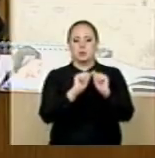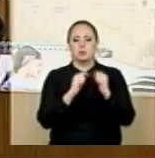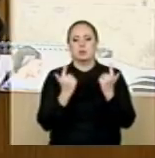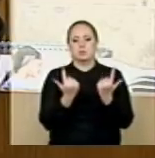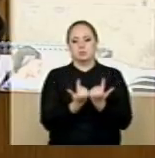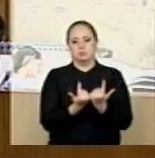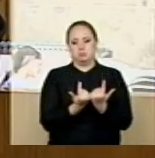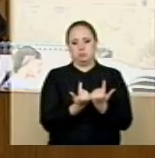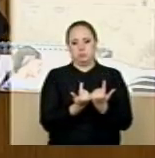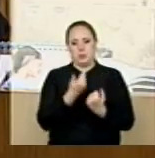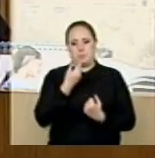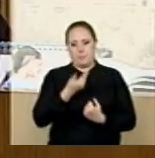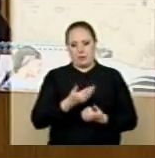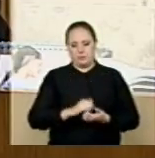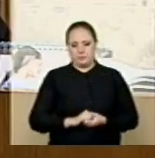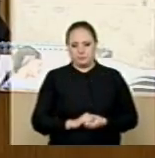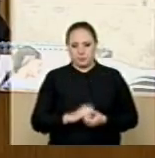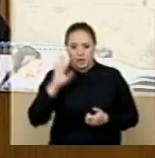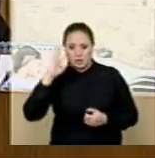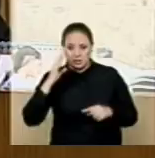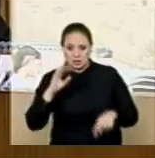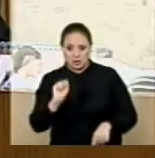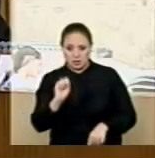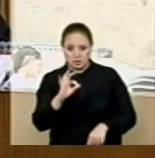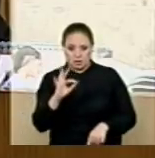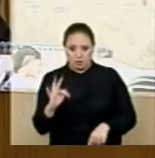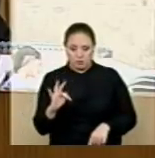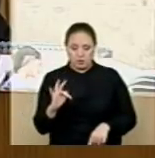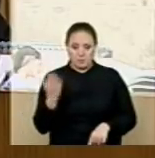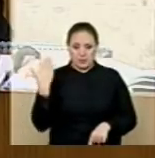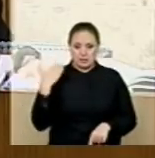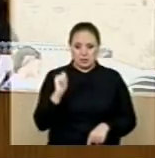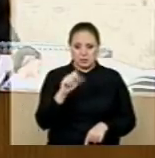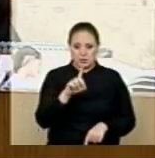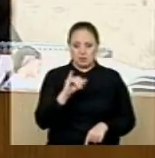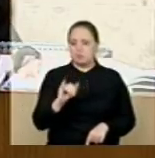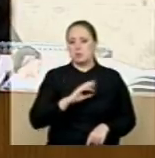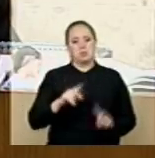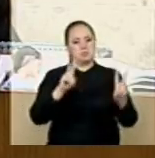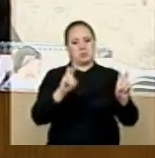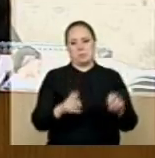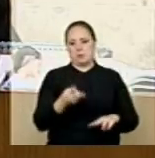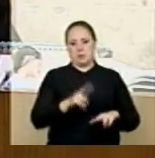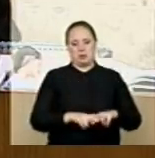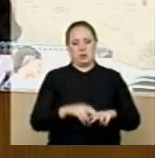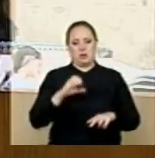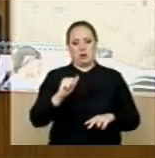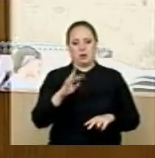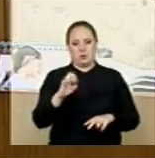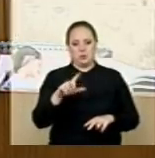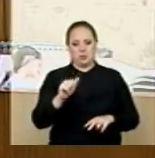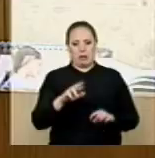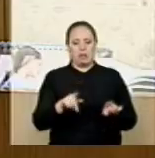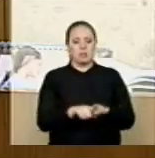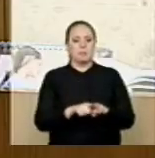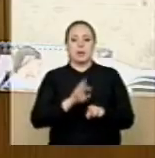que a invoca. A decisão desta corte, naquela ação direta, não tratava de prisão cautelar e não